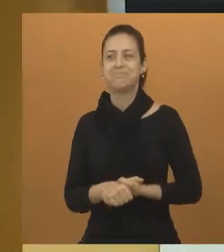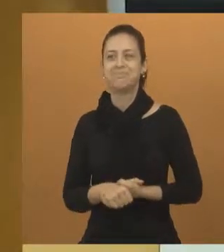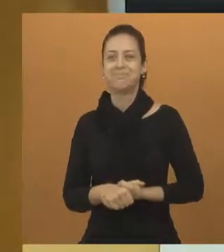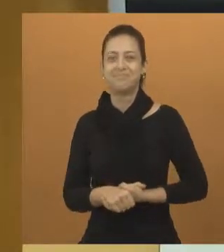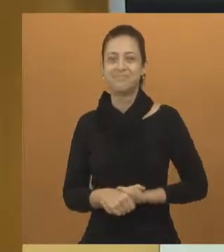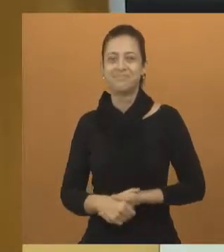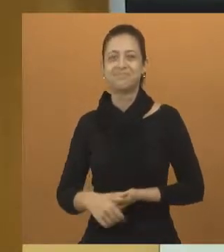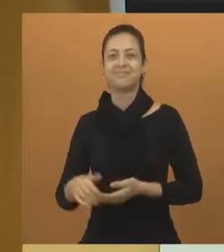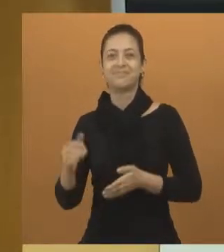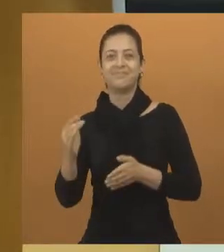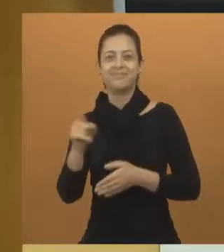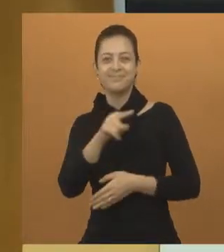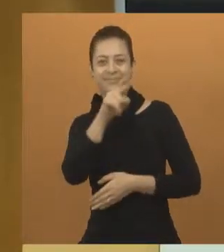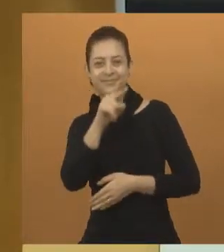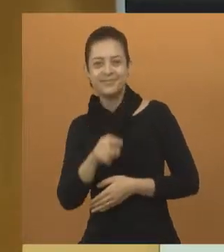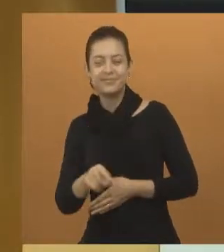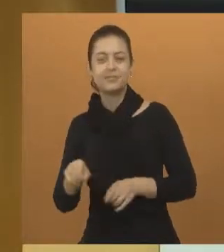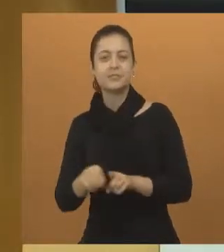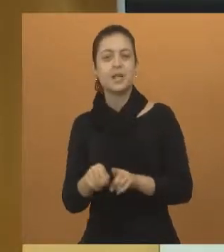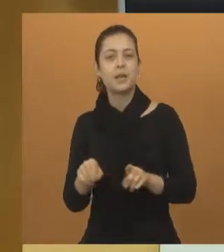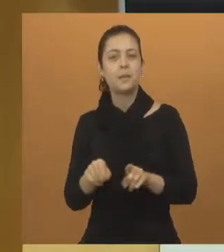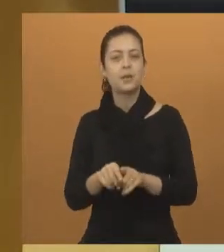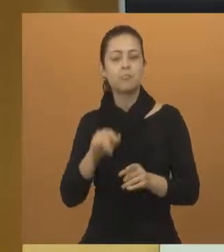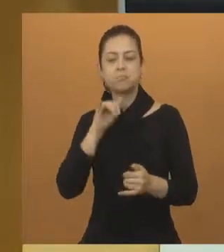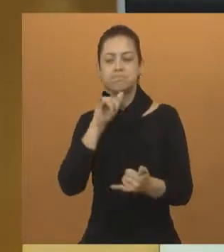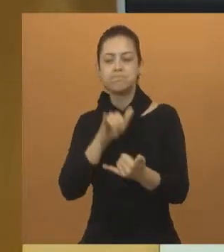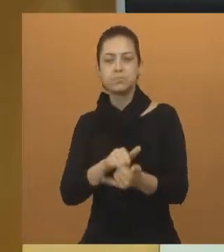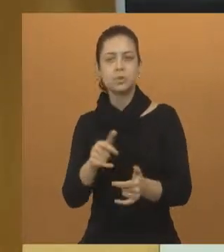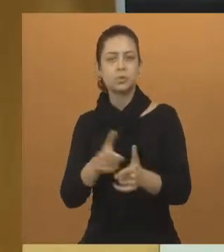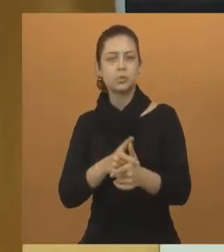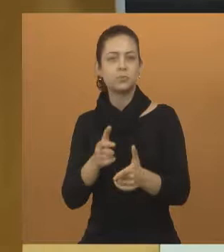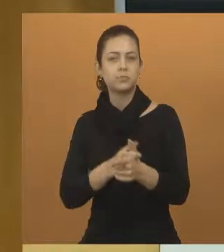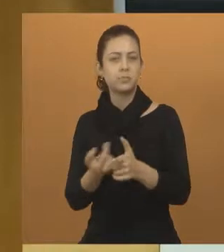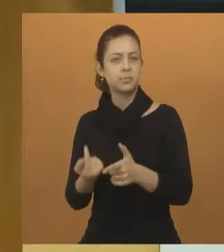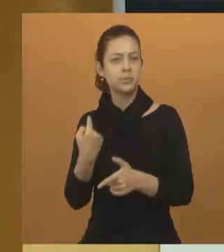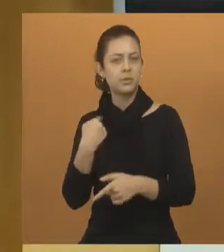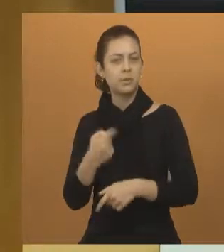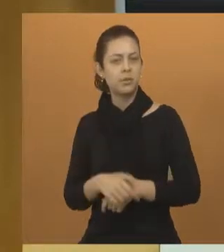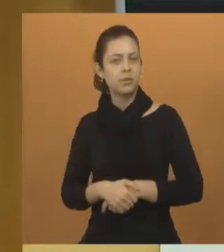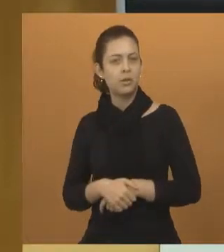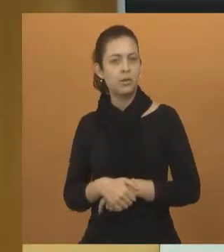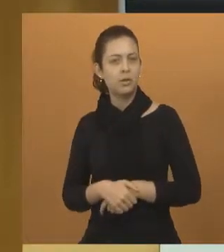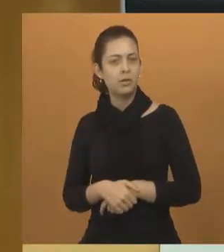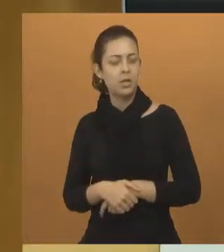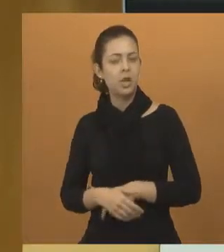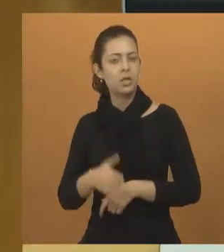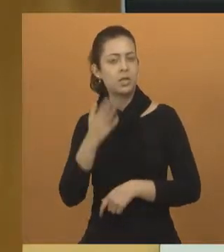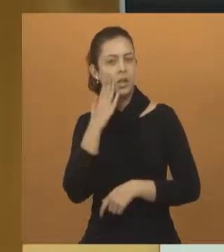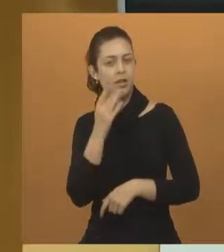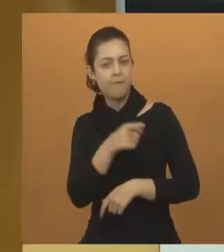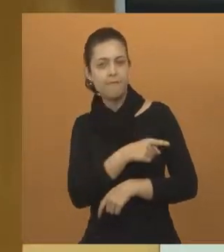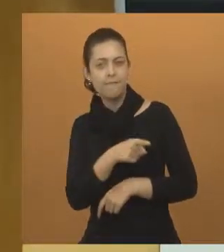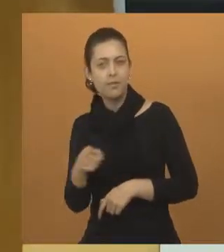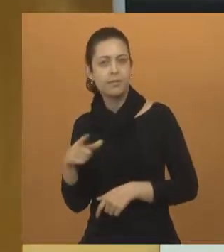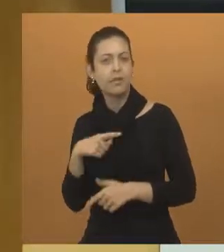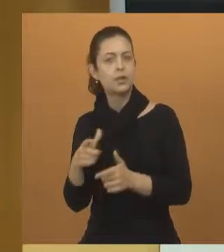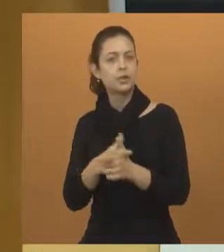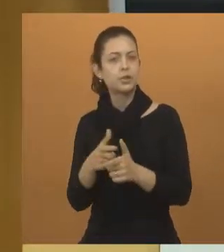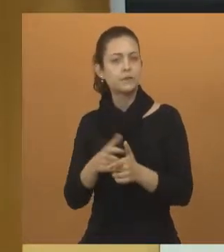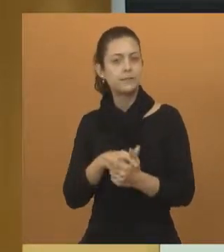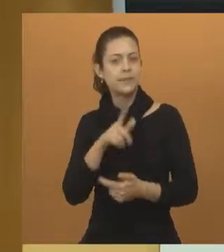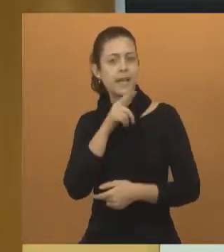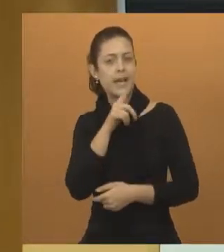a isenção e a remissão do IPTU. Mas eu sei também que vocês têm dívida com